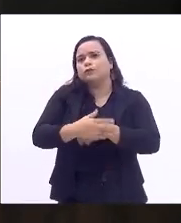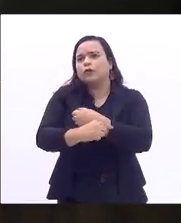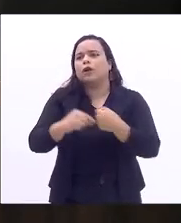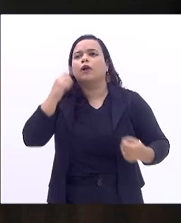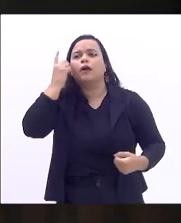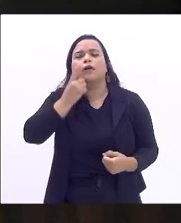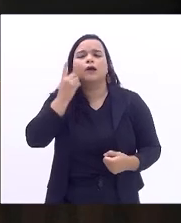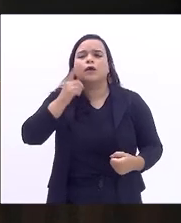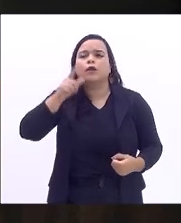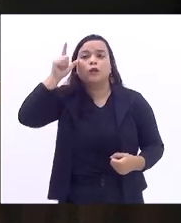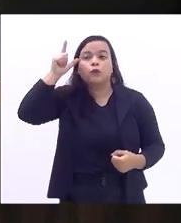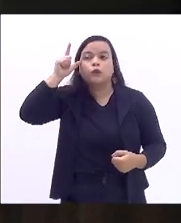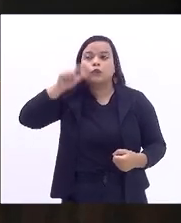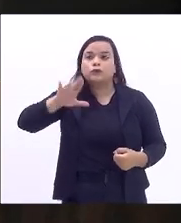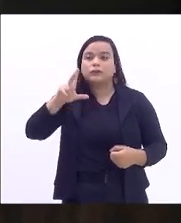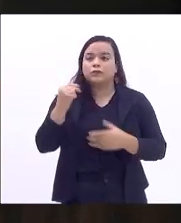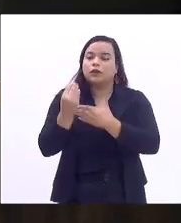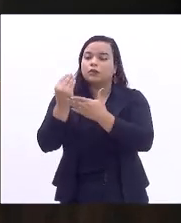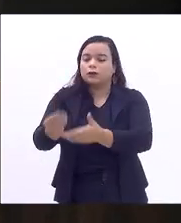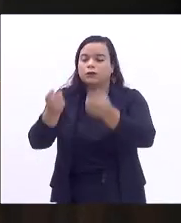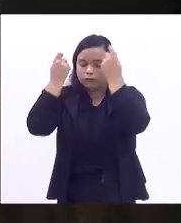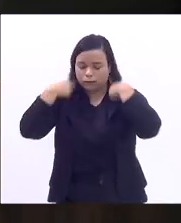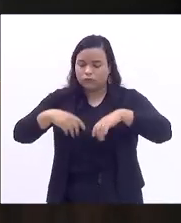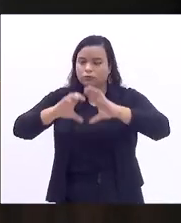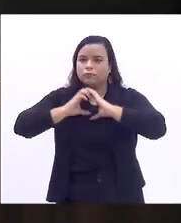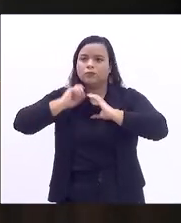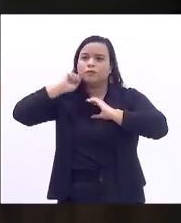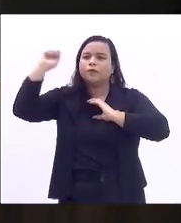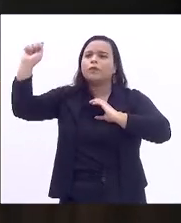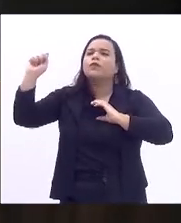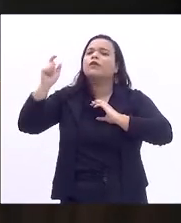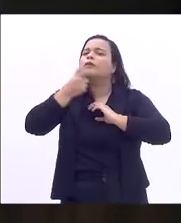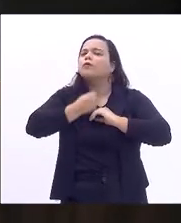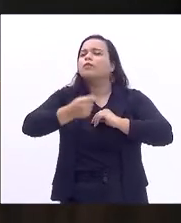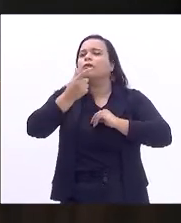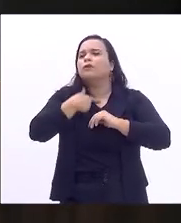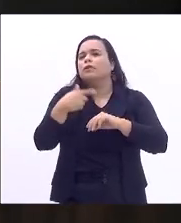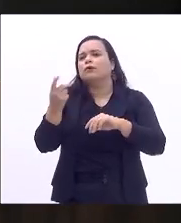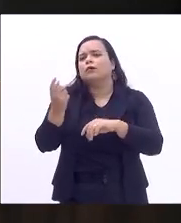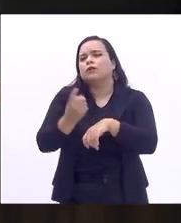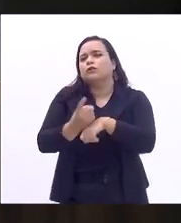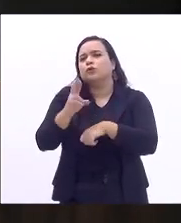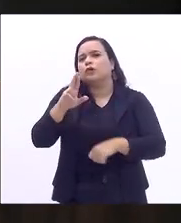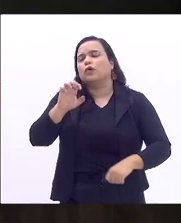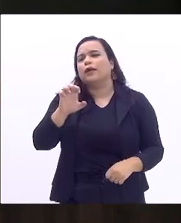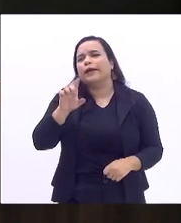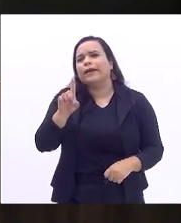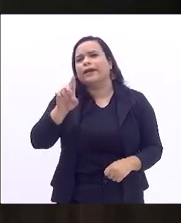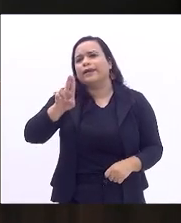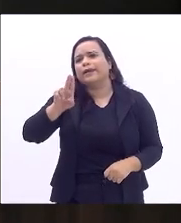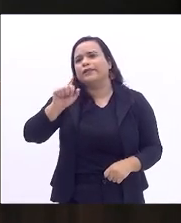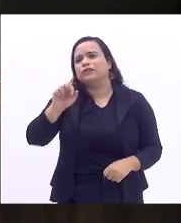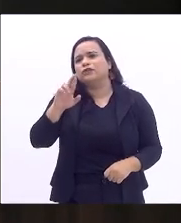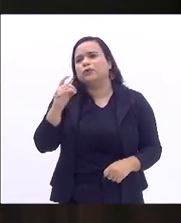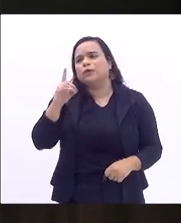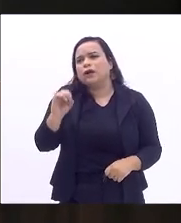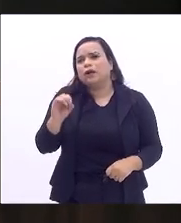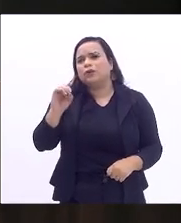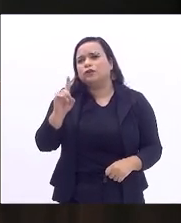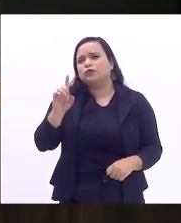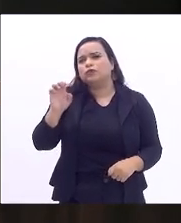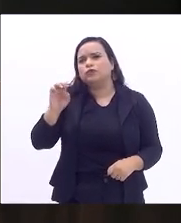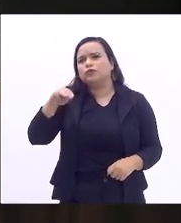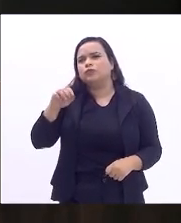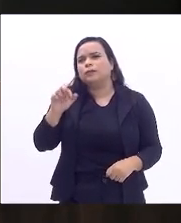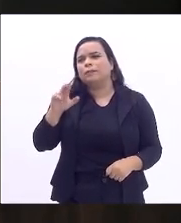a Lucinha concede medalha Tiradentes e respectivo diploma ao doutor Eduardo show oi di Martino